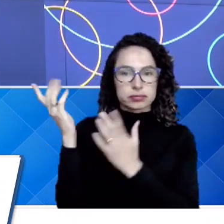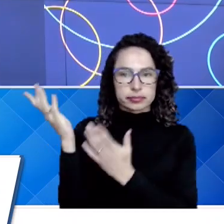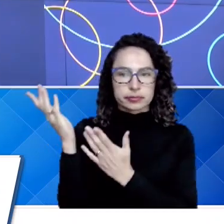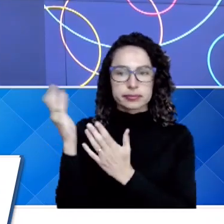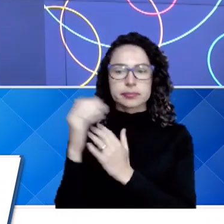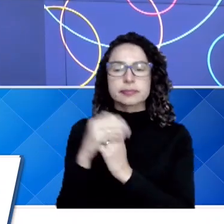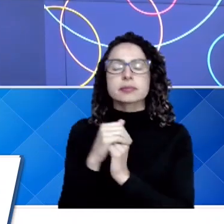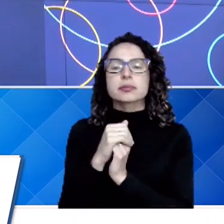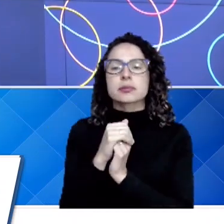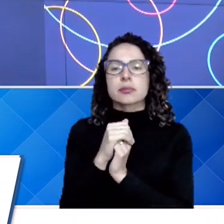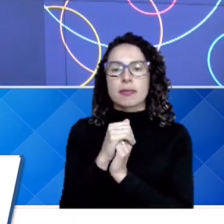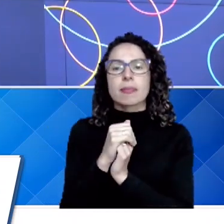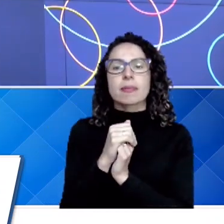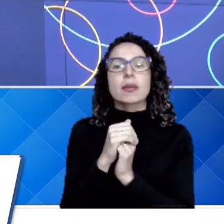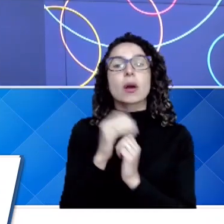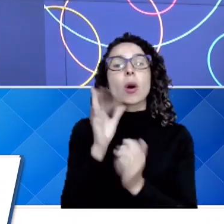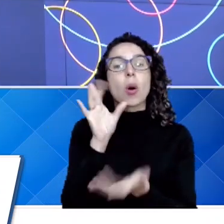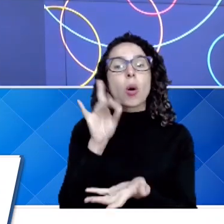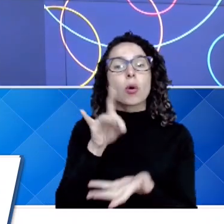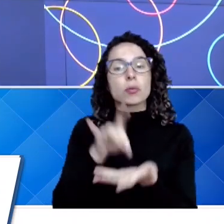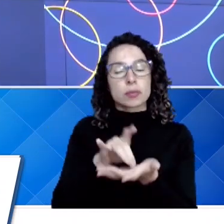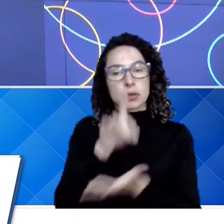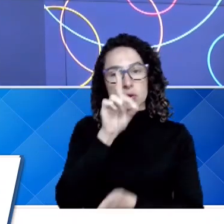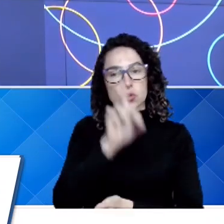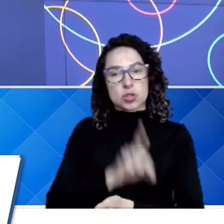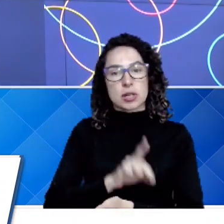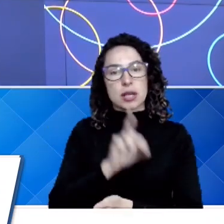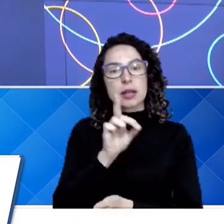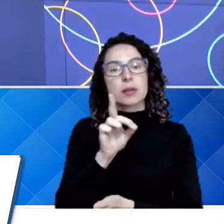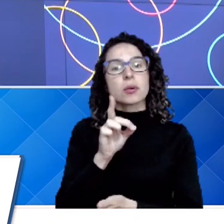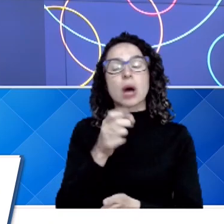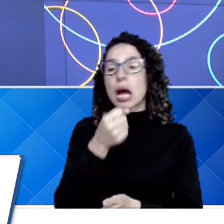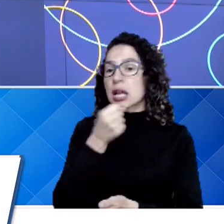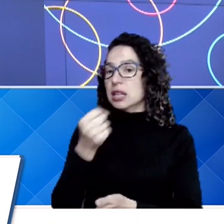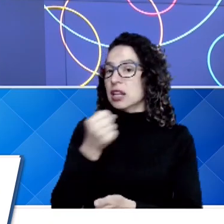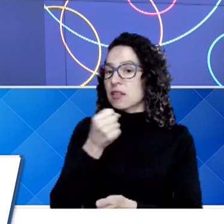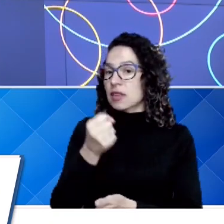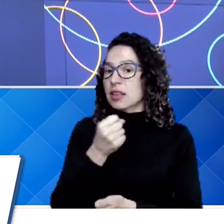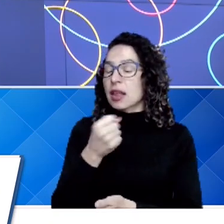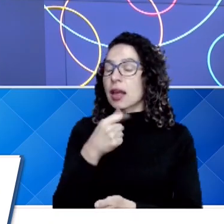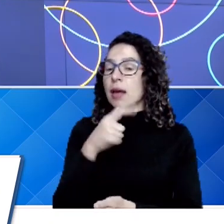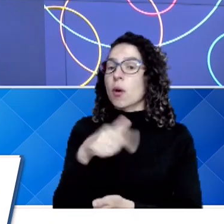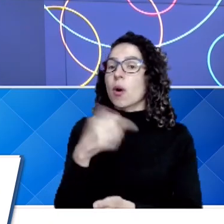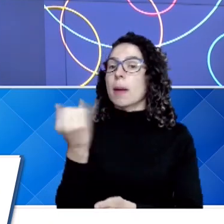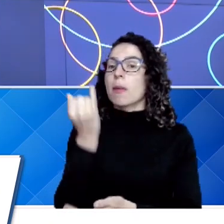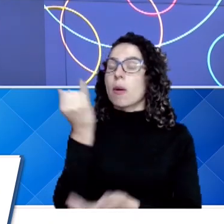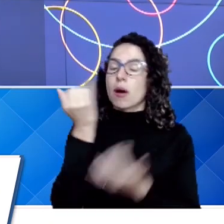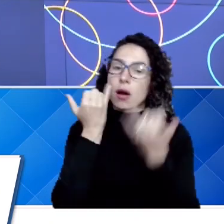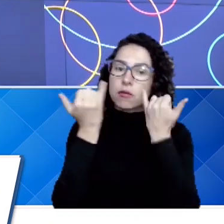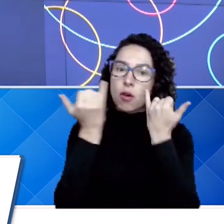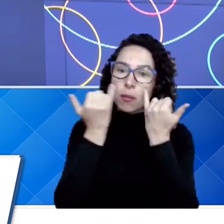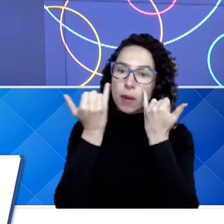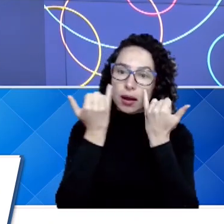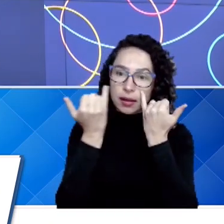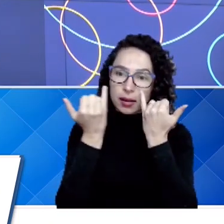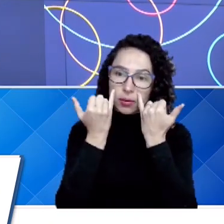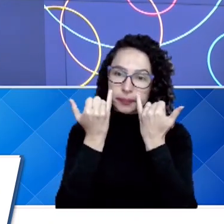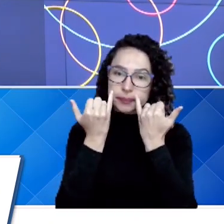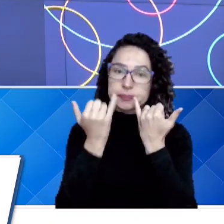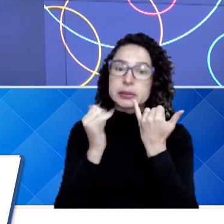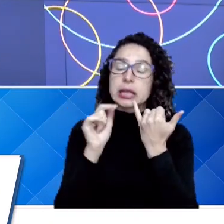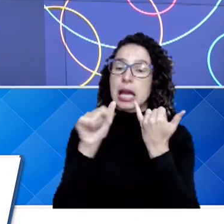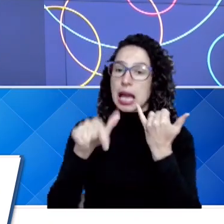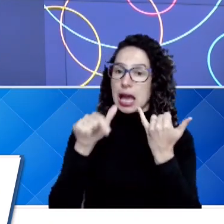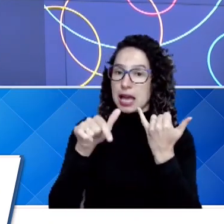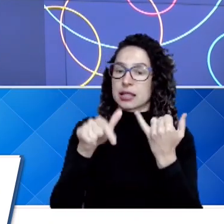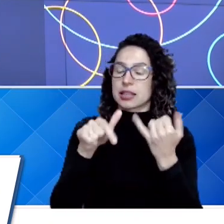meios de concretização desses direitos, os entrevistados colocaram a importância da informação. Então, esse canal aqui que a Câmara